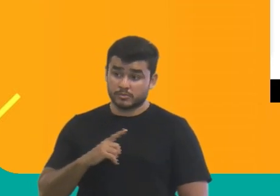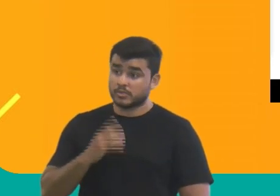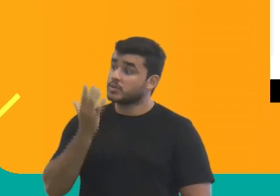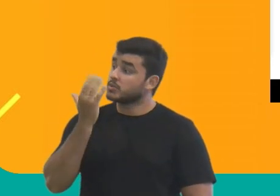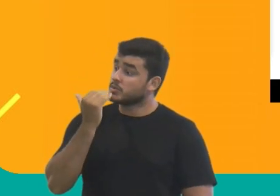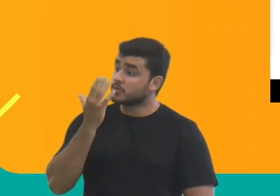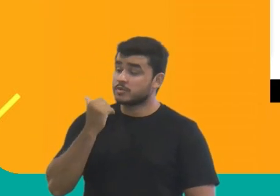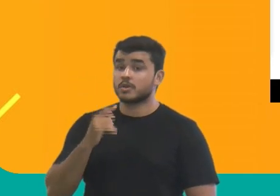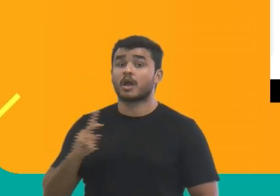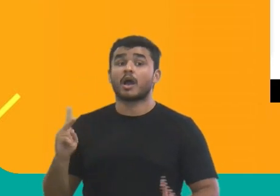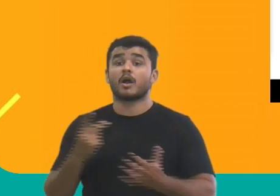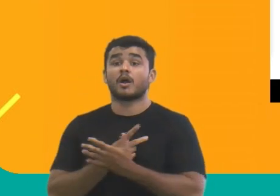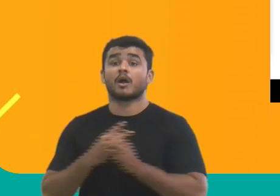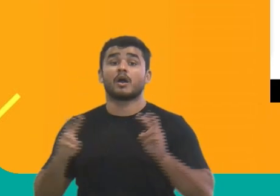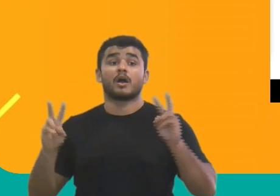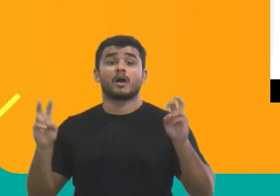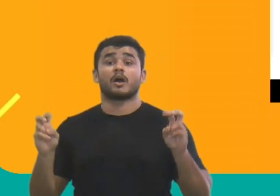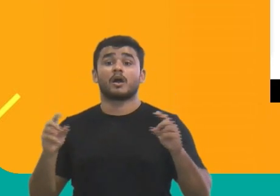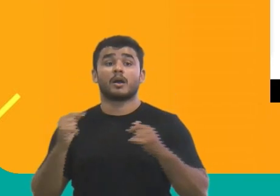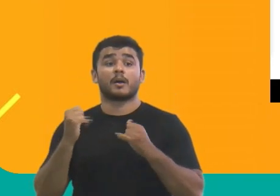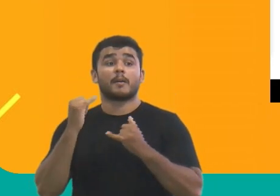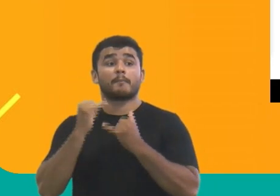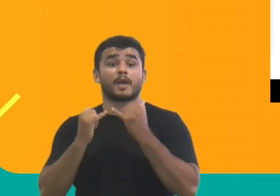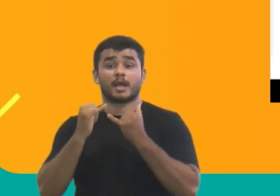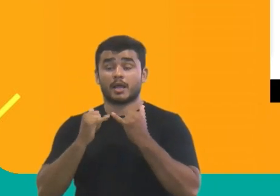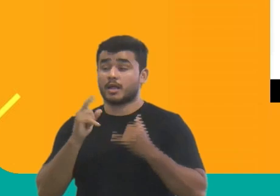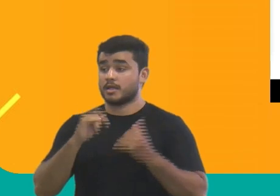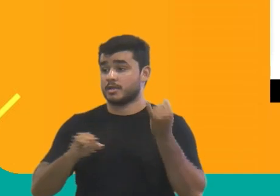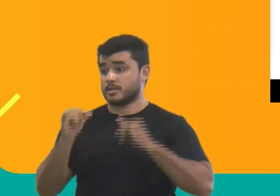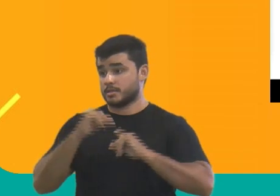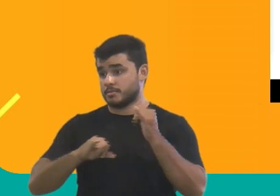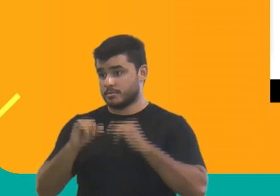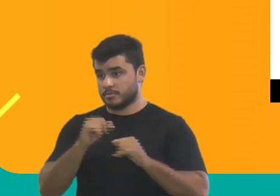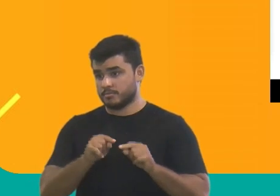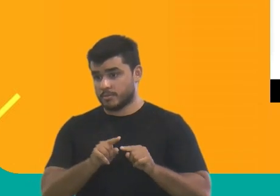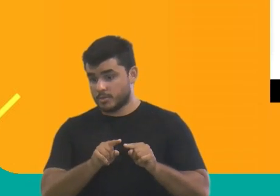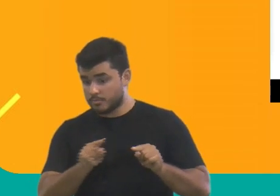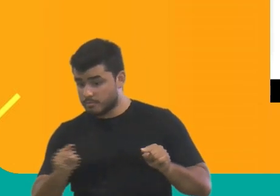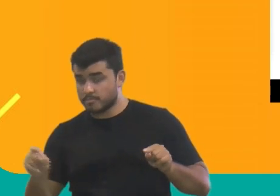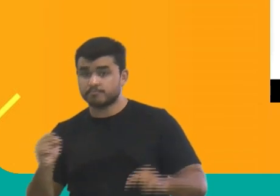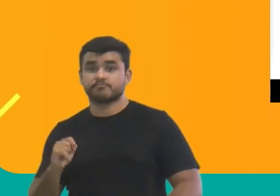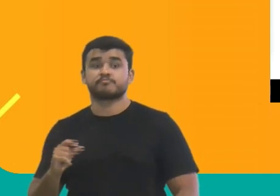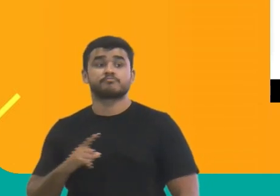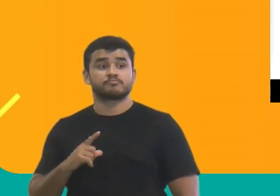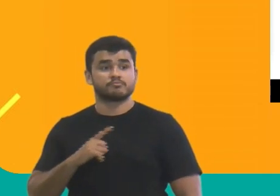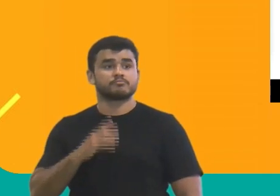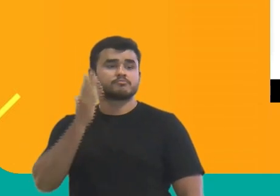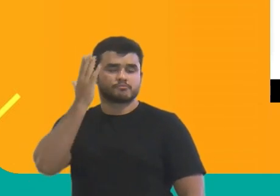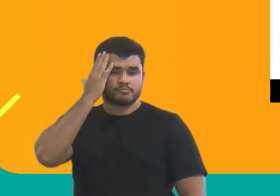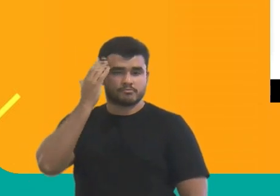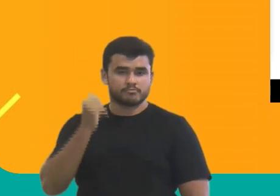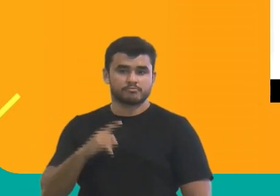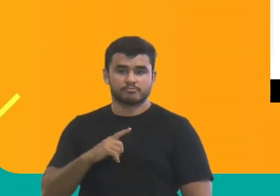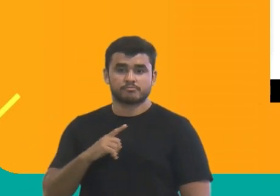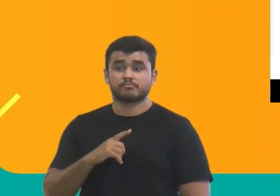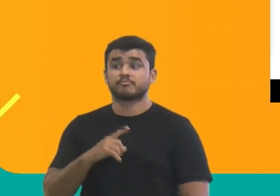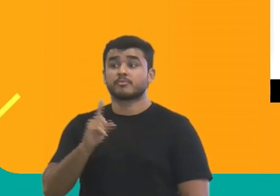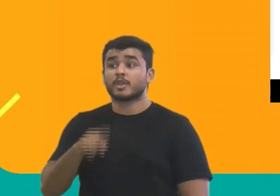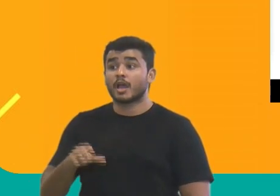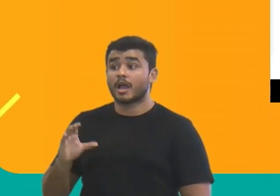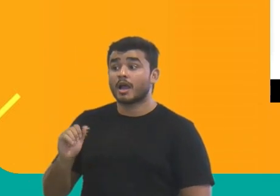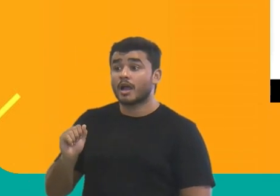alimentares, em razão da sua semelhança química, e pode participar no equilíbrio com carbonato